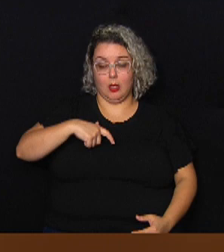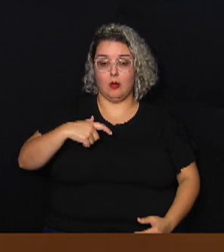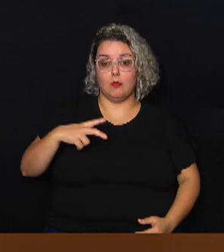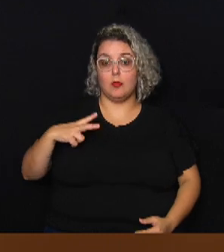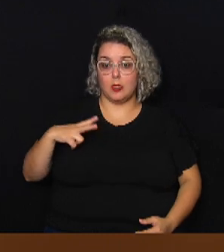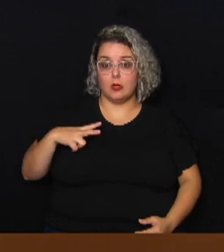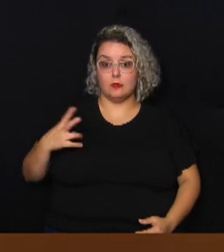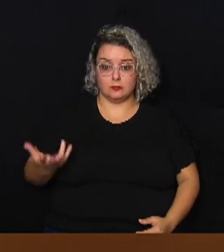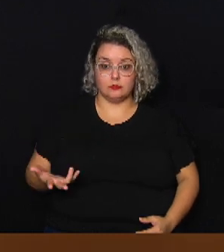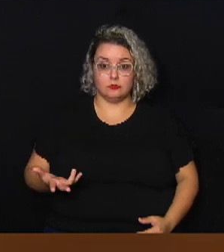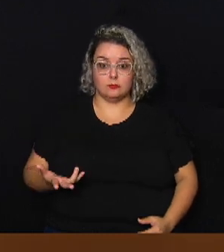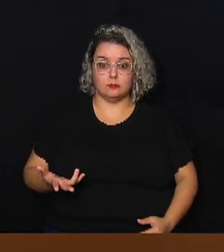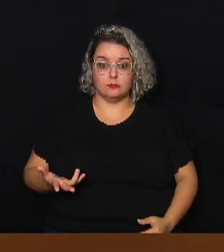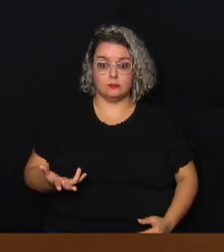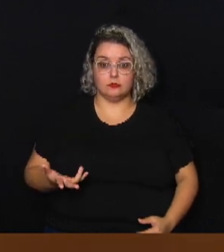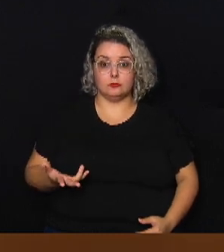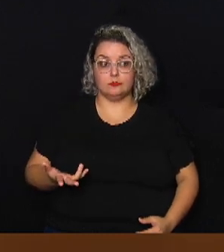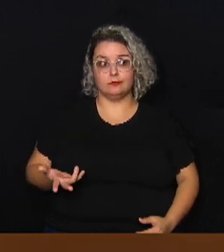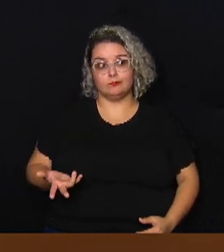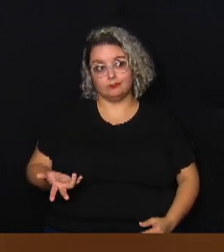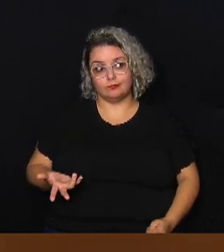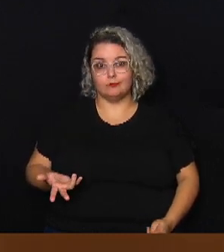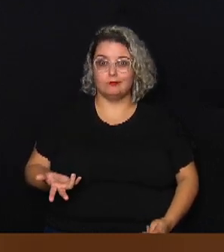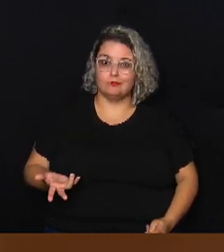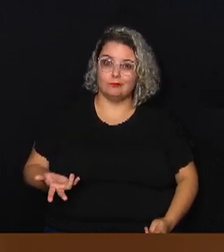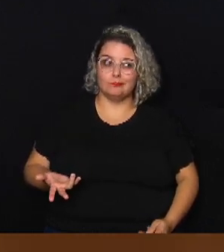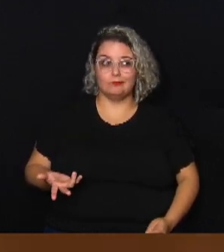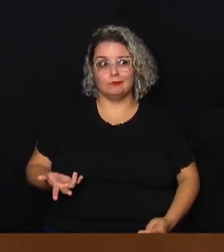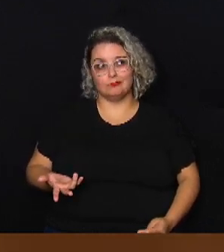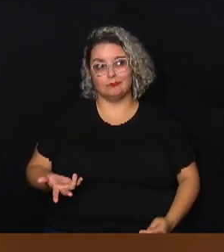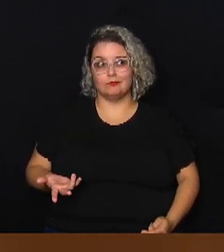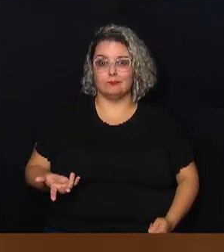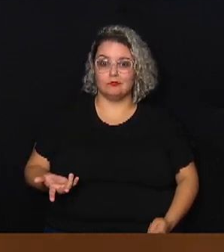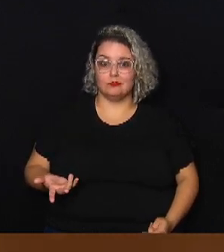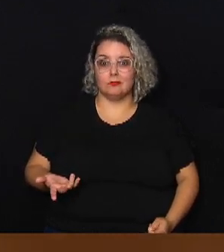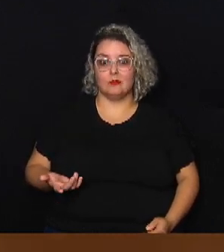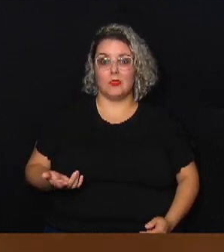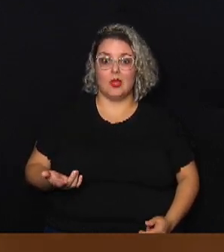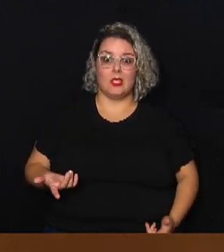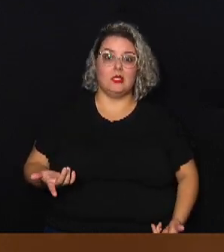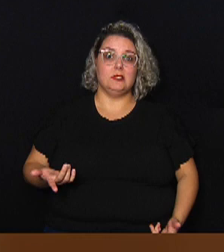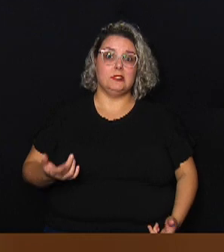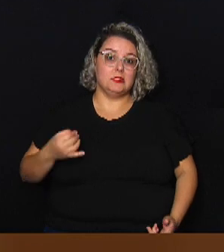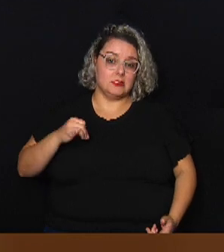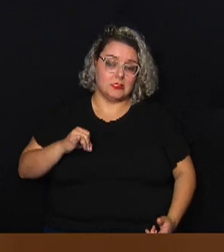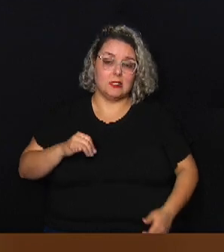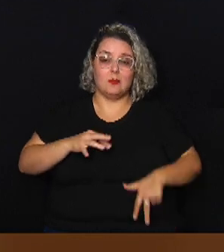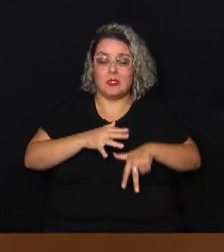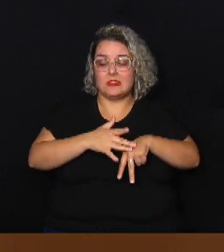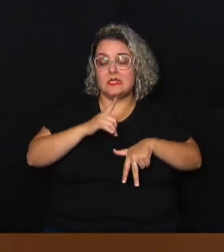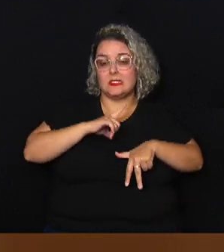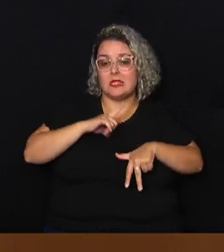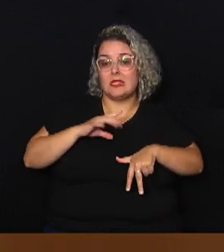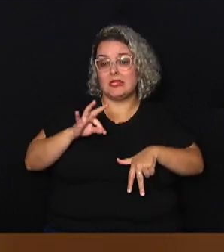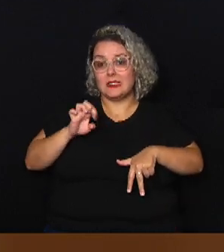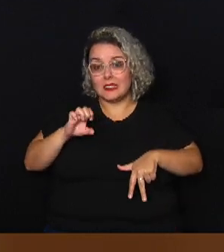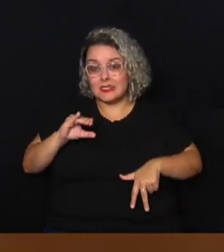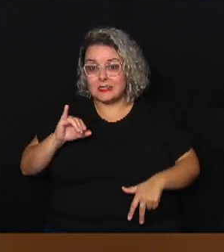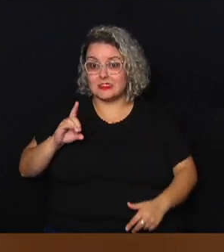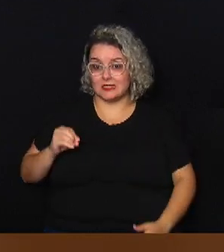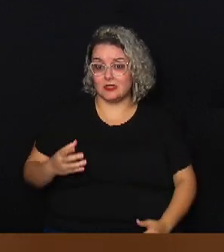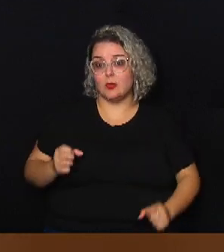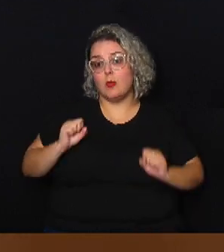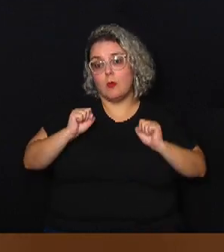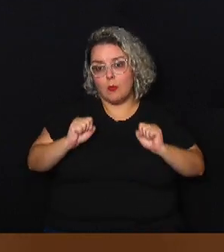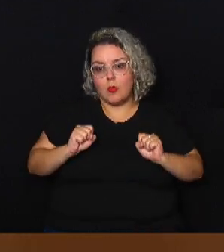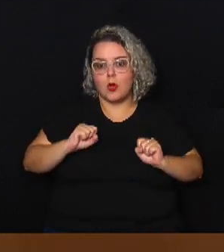acho que ela é incoerente, uma vez que a paciente tem tecido dela, e a gente pode aproveitar